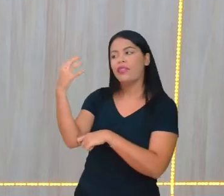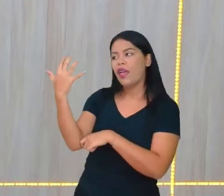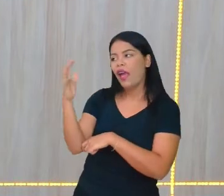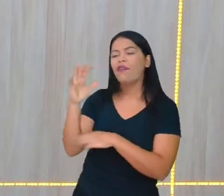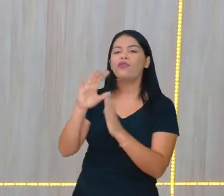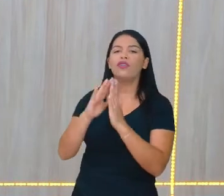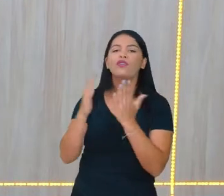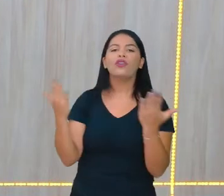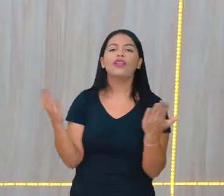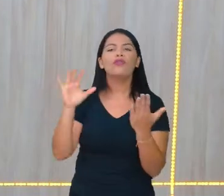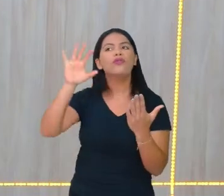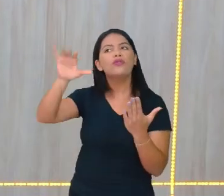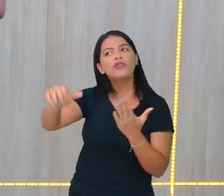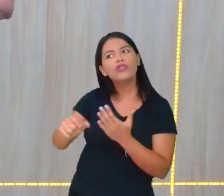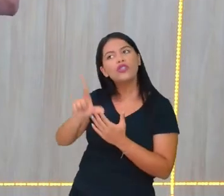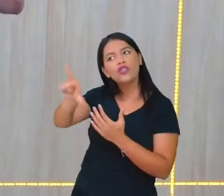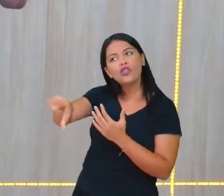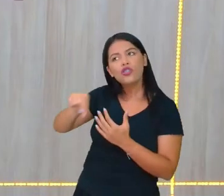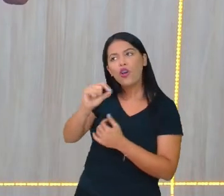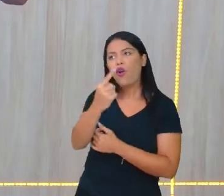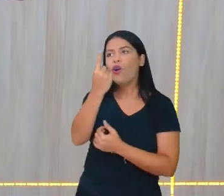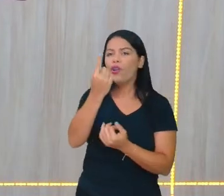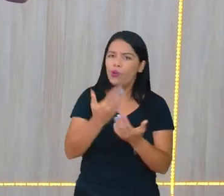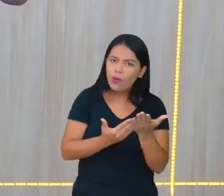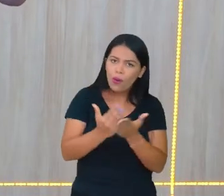aí, eu acredito muito que para